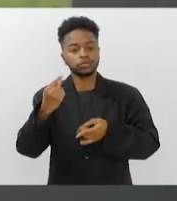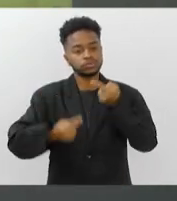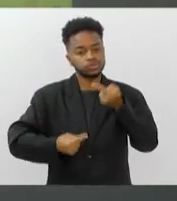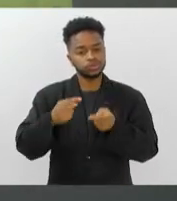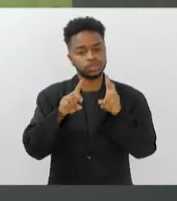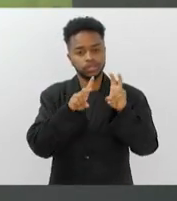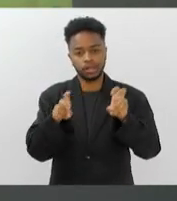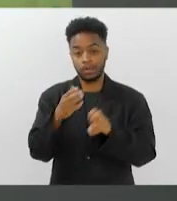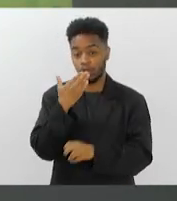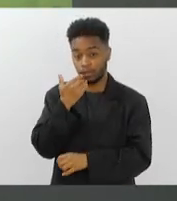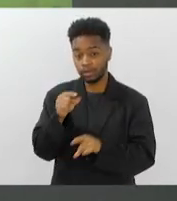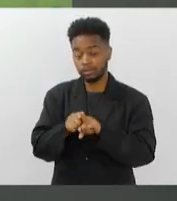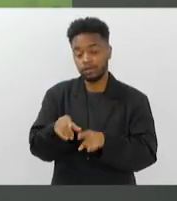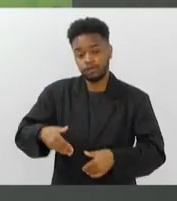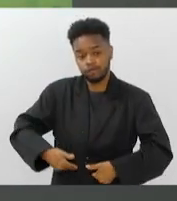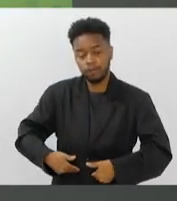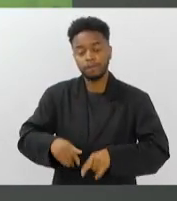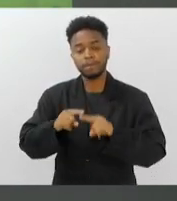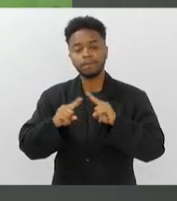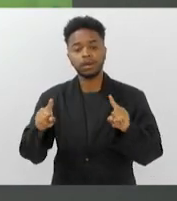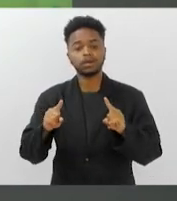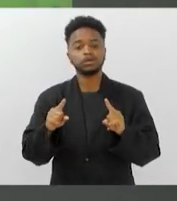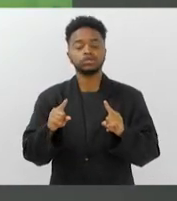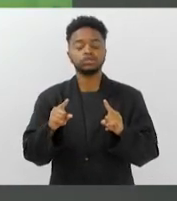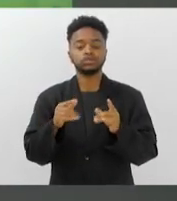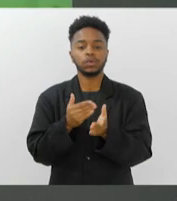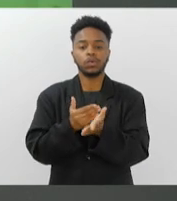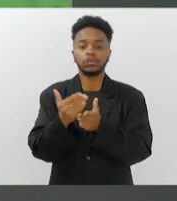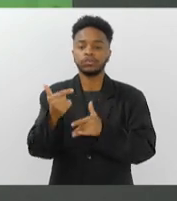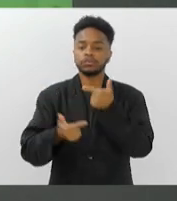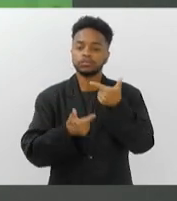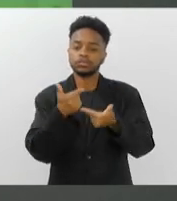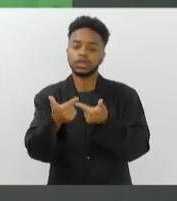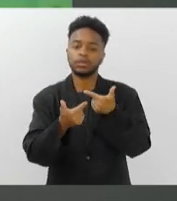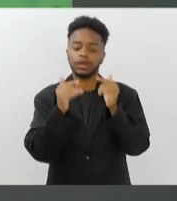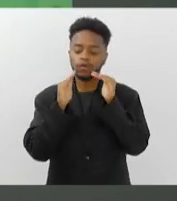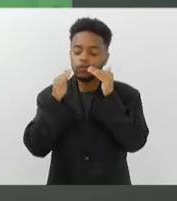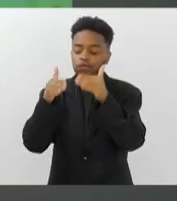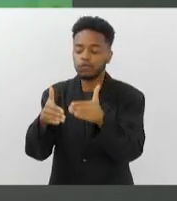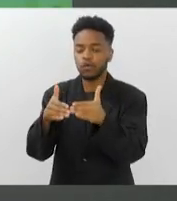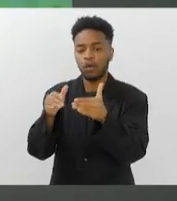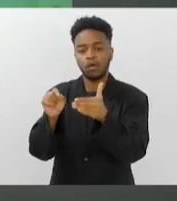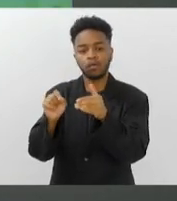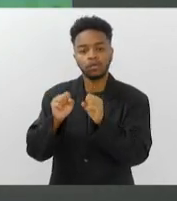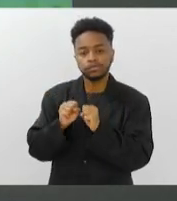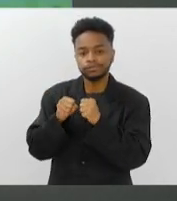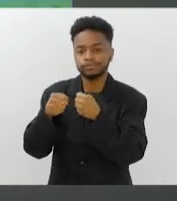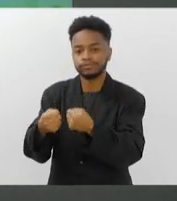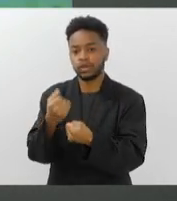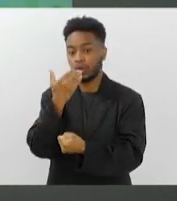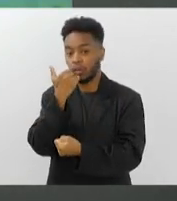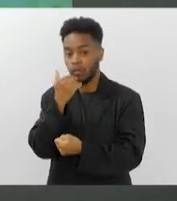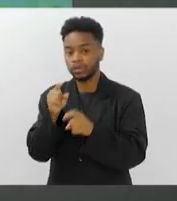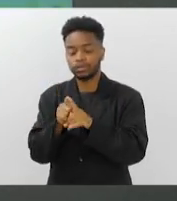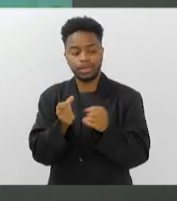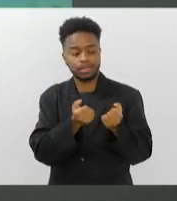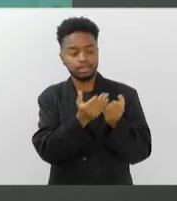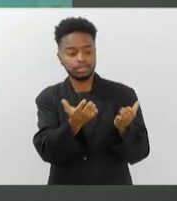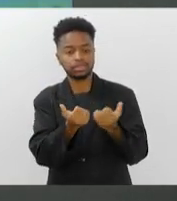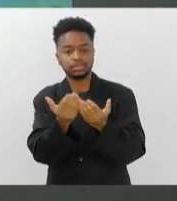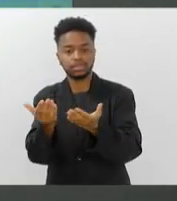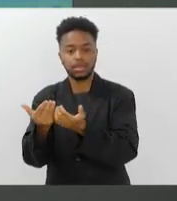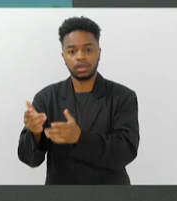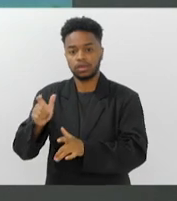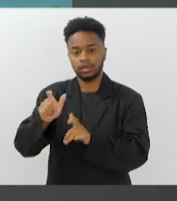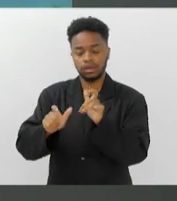e a questão da fome mas a gente passa a a trabalhar em função a a da alimentação das cestas básicas do insumo